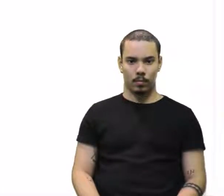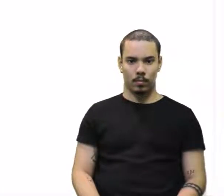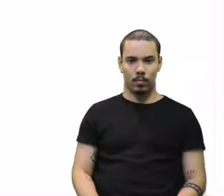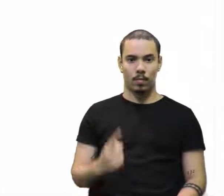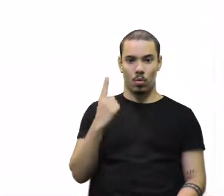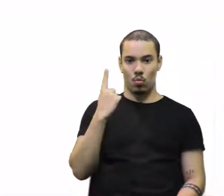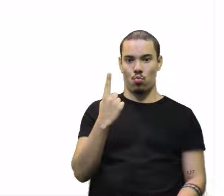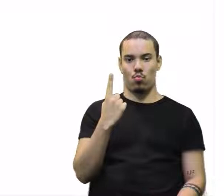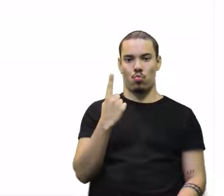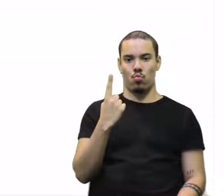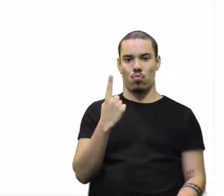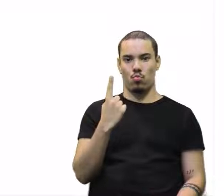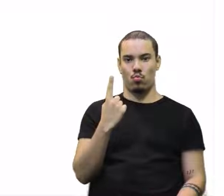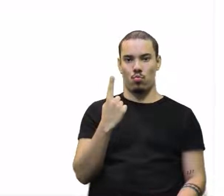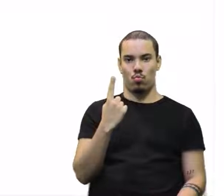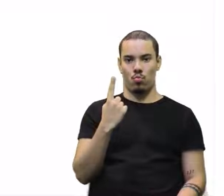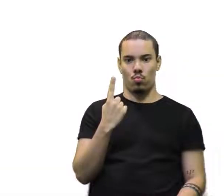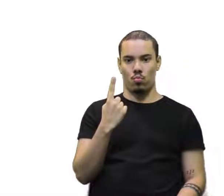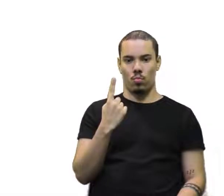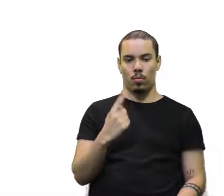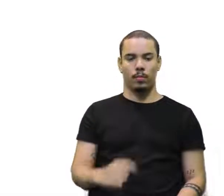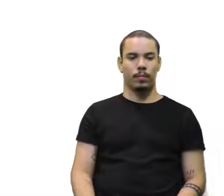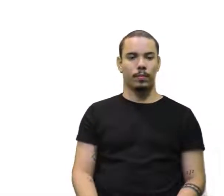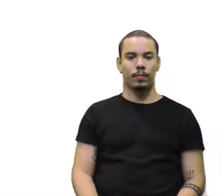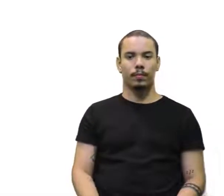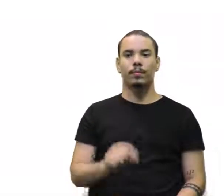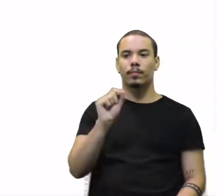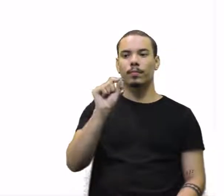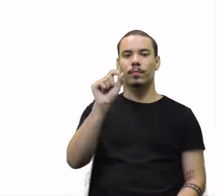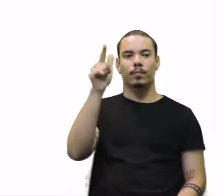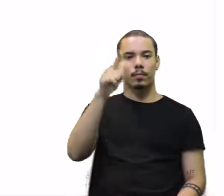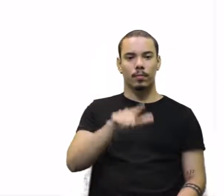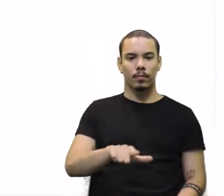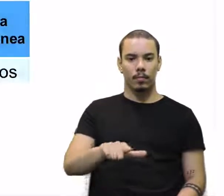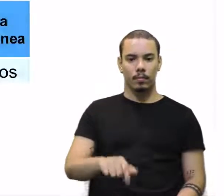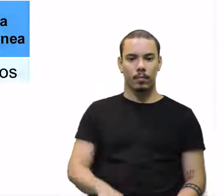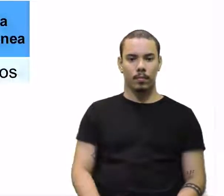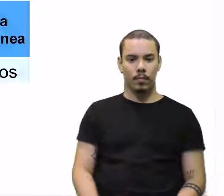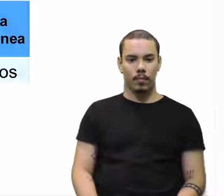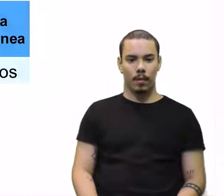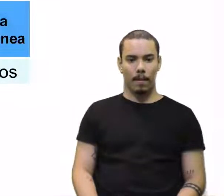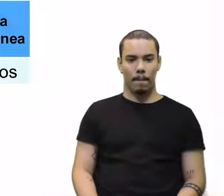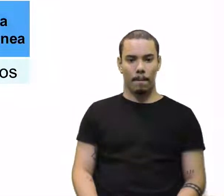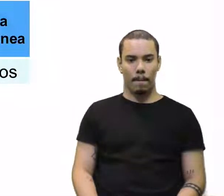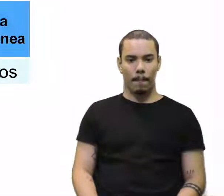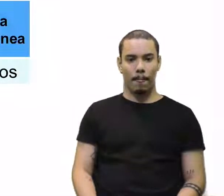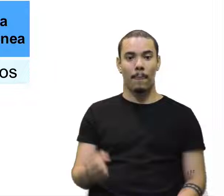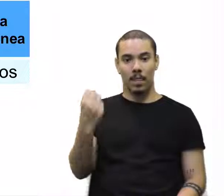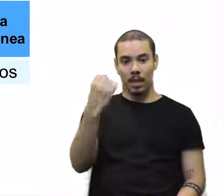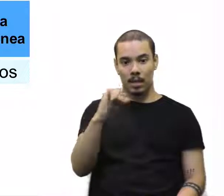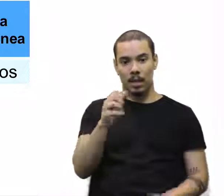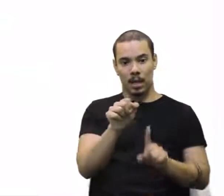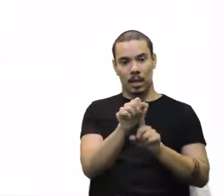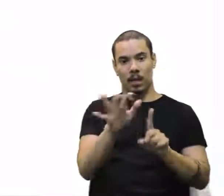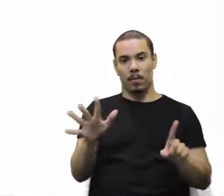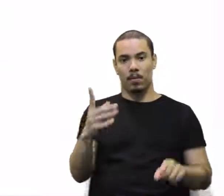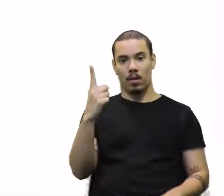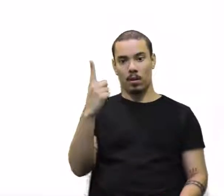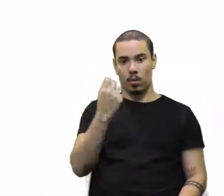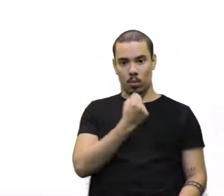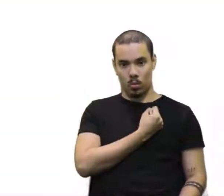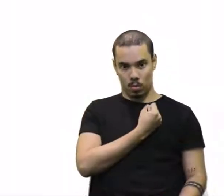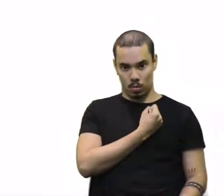carbono terciário. O que mais que nós temos? Ele fala ainda que se a cadeia for ramificada, vale 1